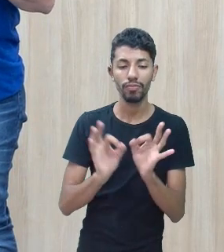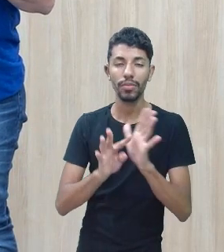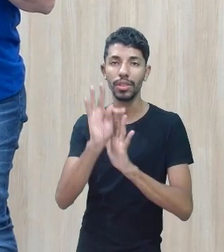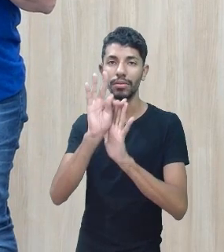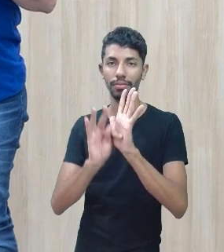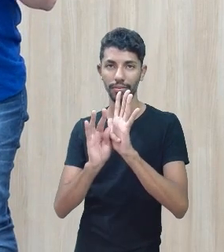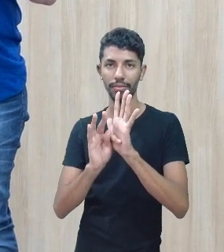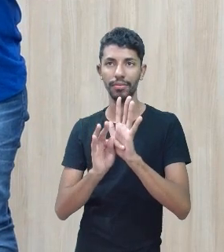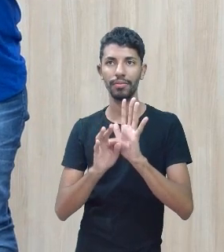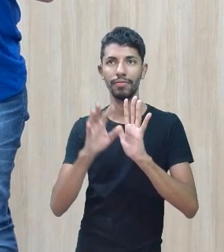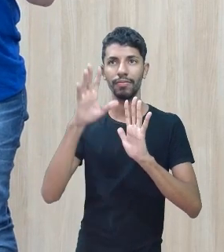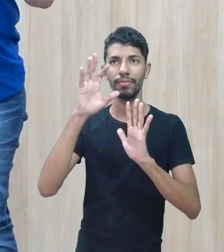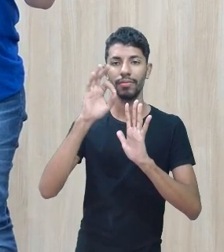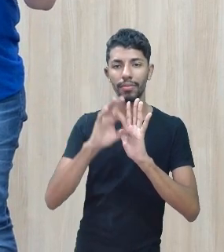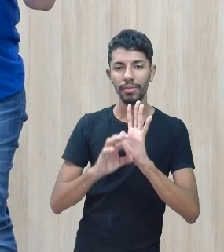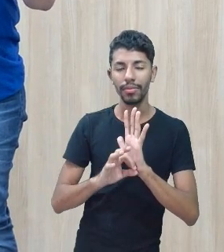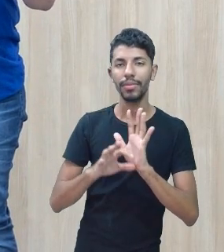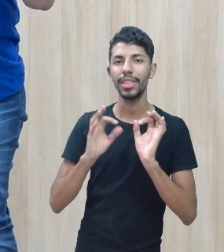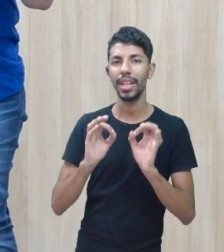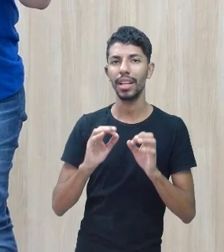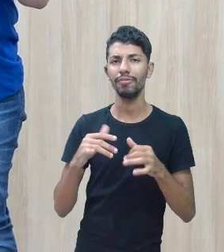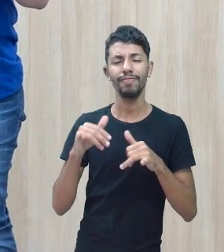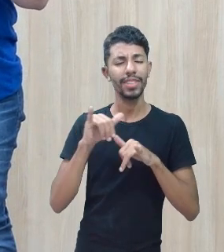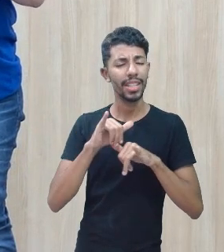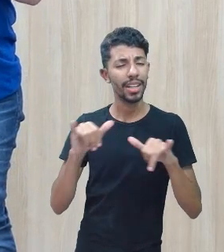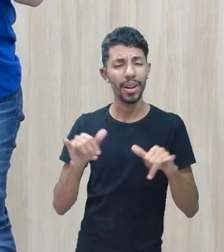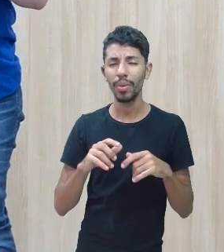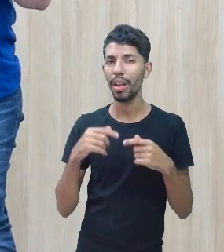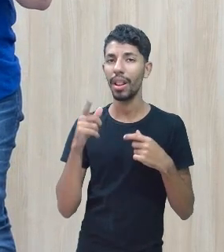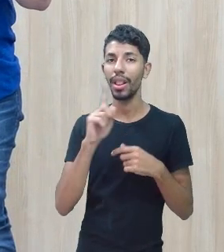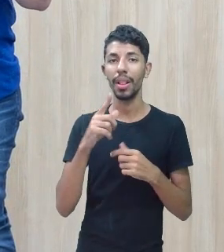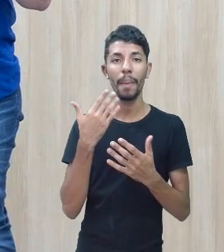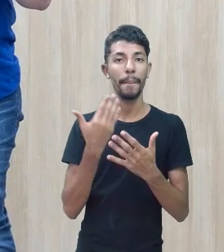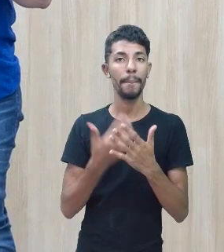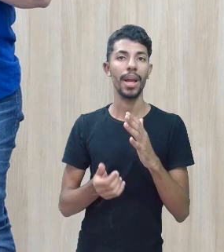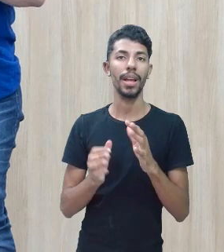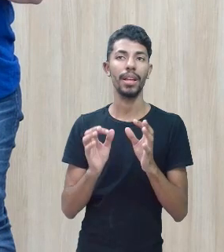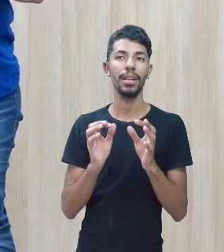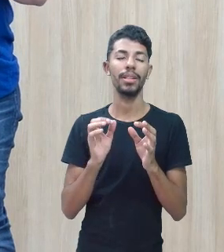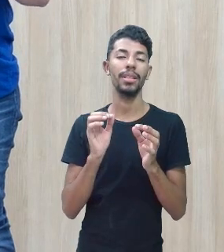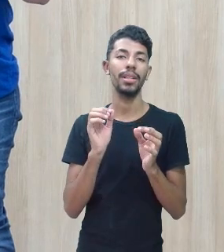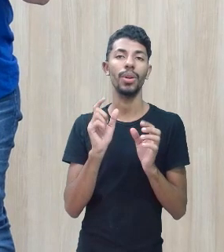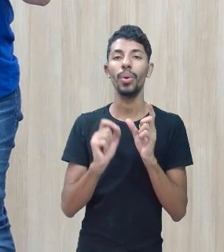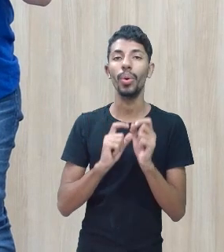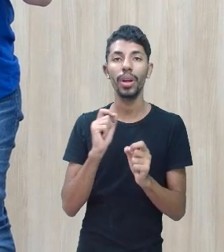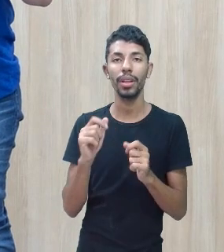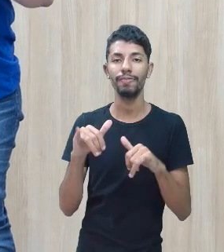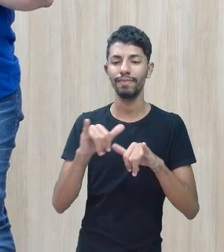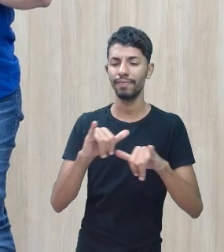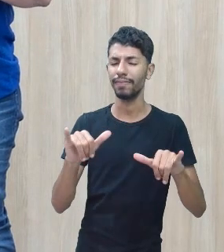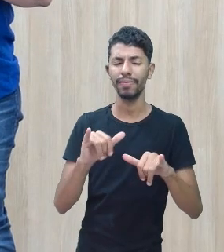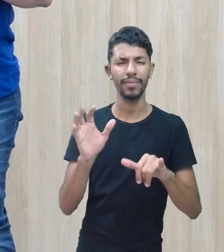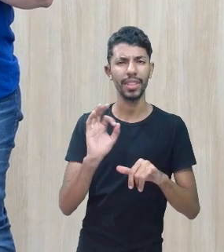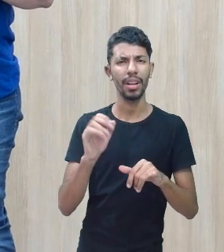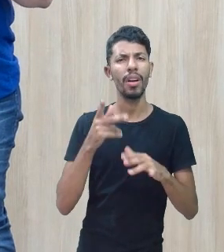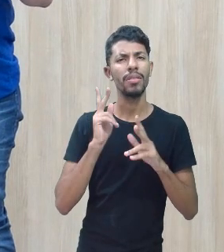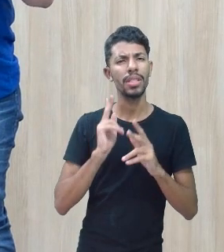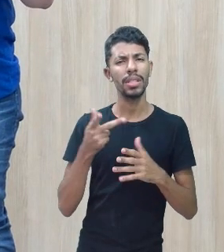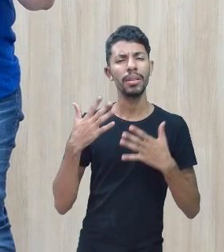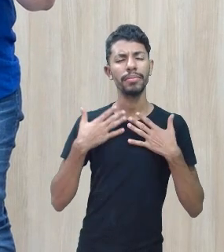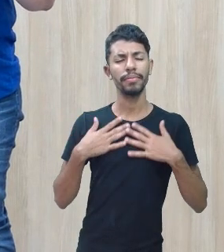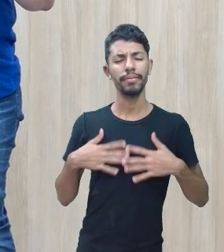texto com tranquilidade. Não perca essa tranquilidade. Tenha